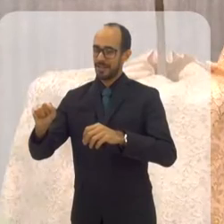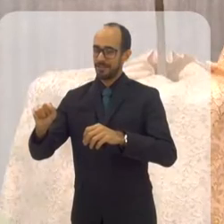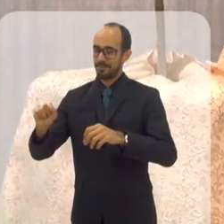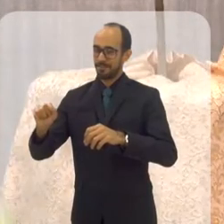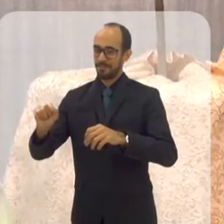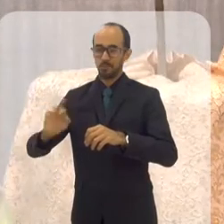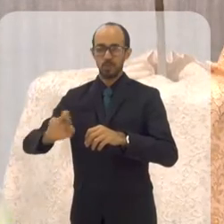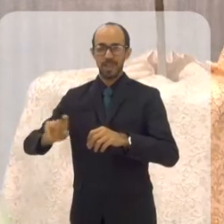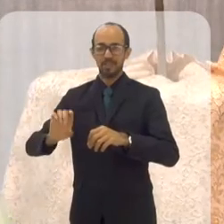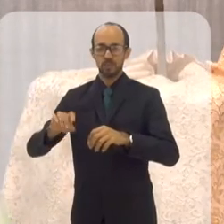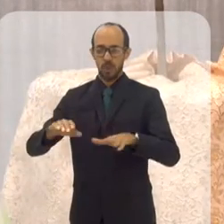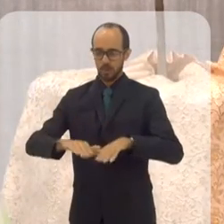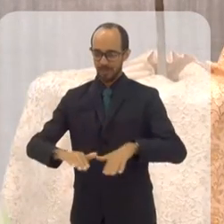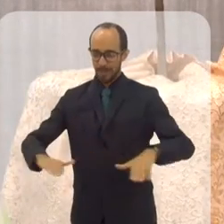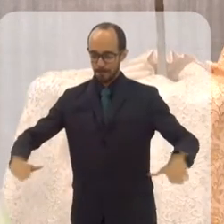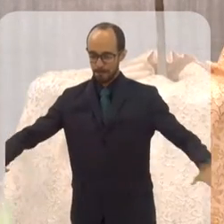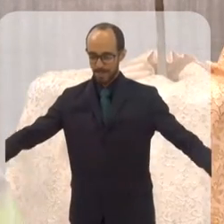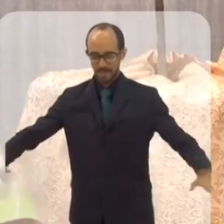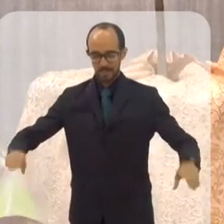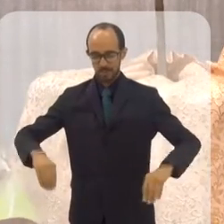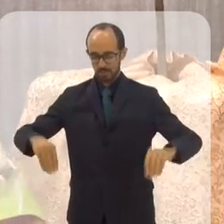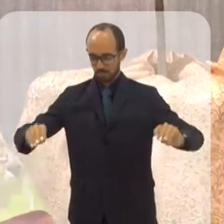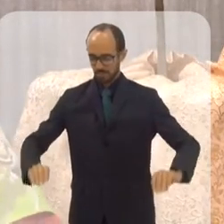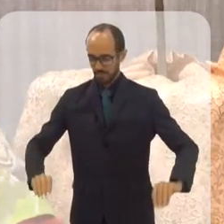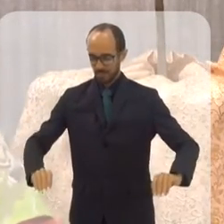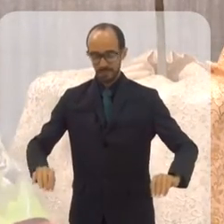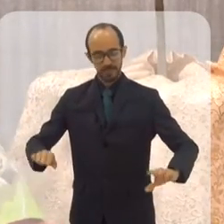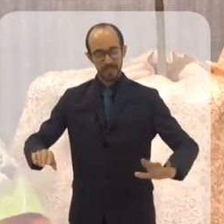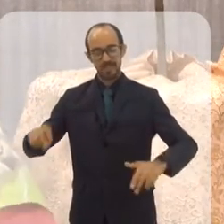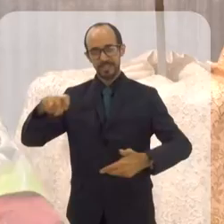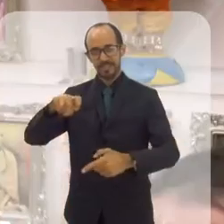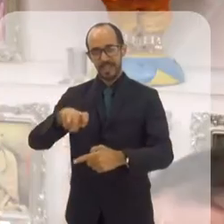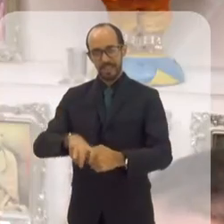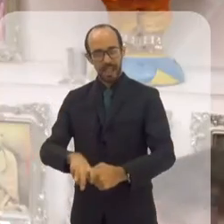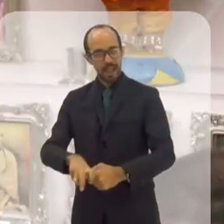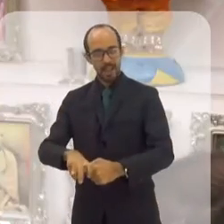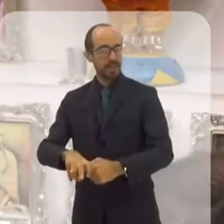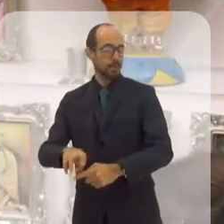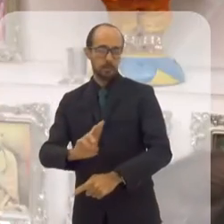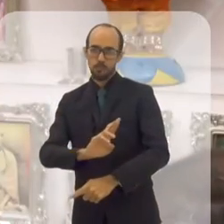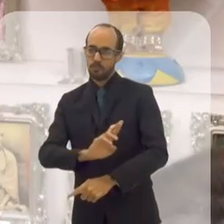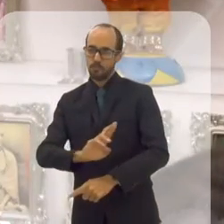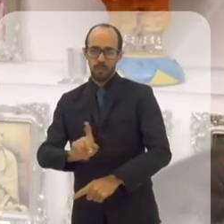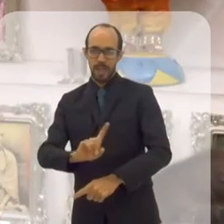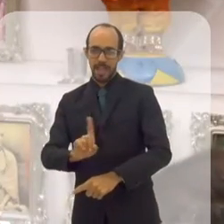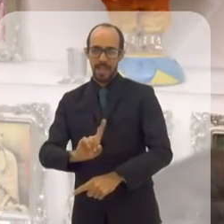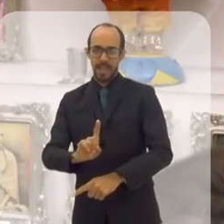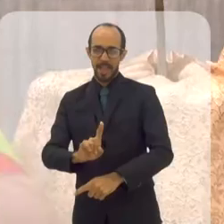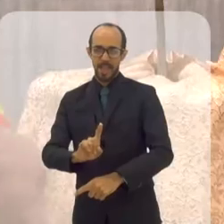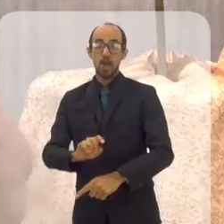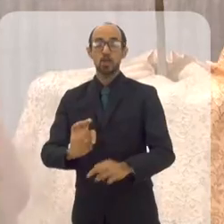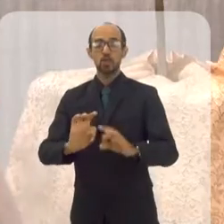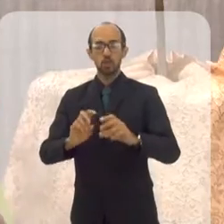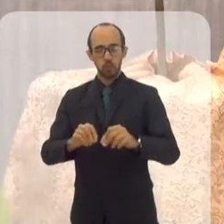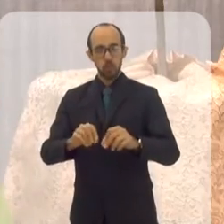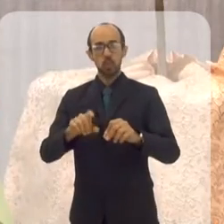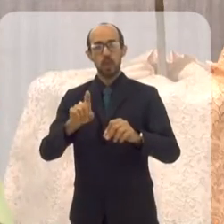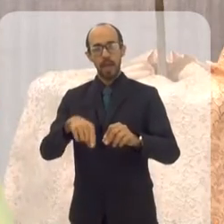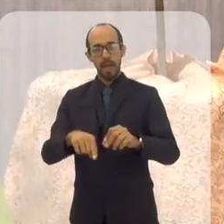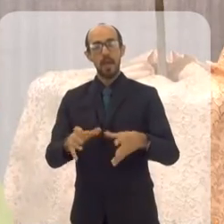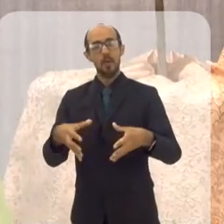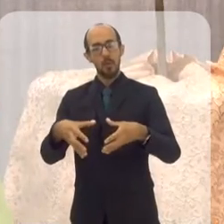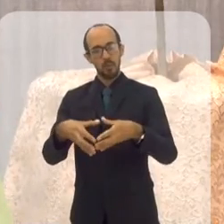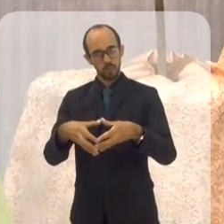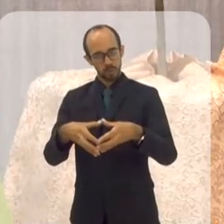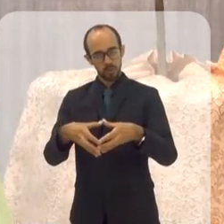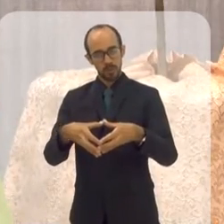de yoga que eles assim não é só tapetinho mas é isso também Oi gente aprender a fazer tudo isso tudo tudo faz